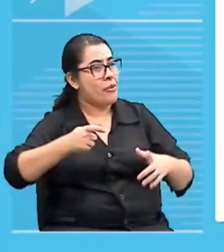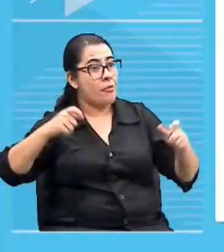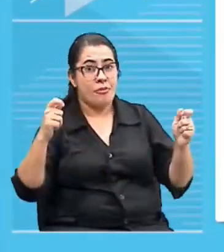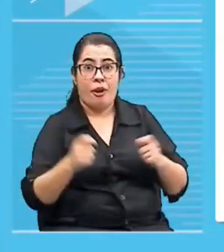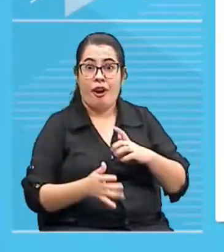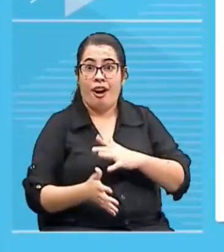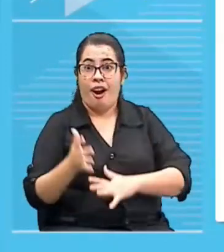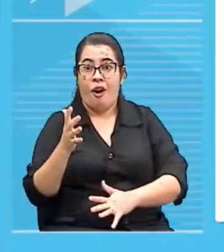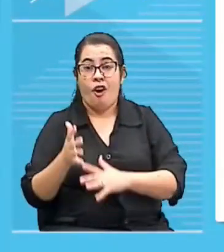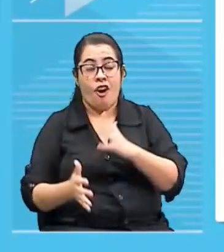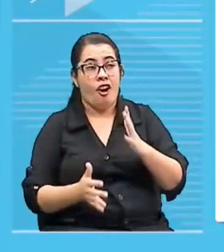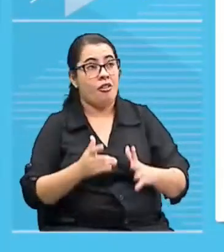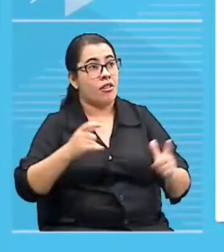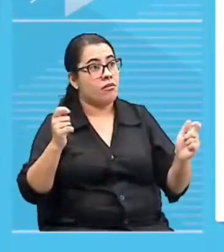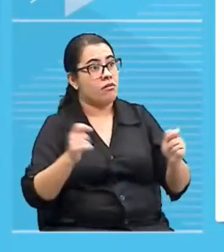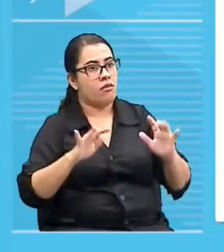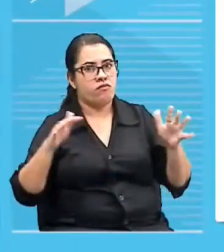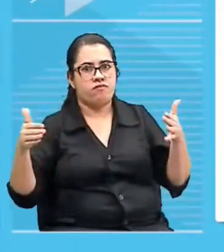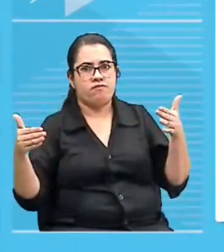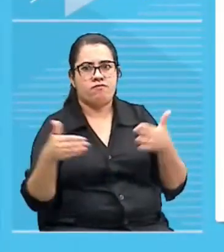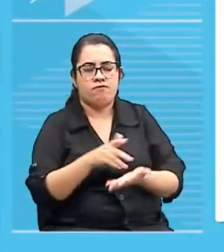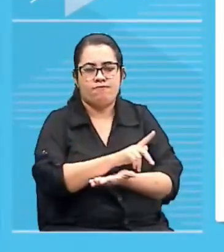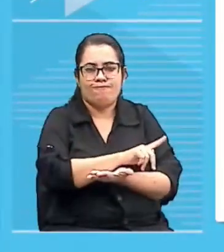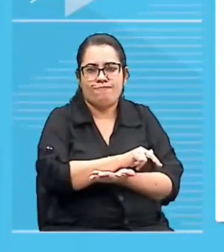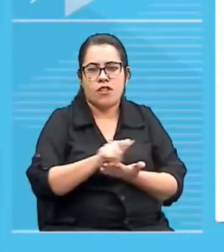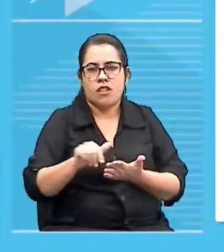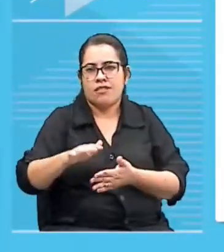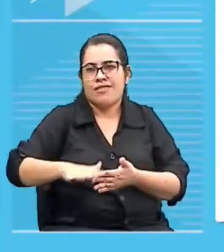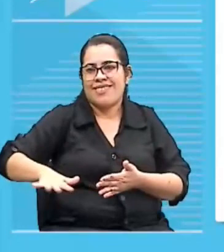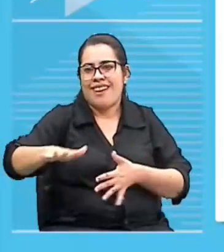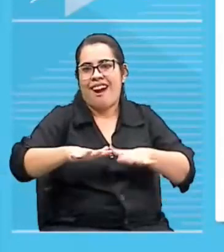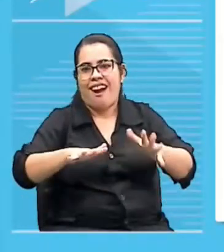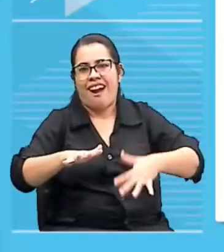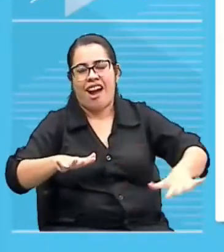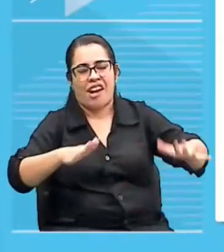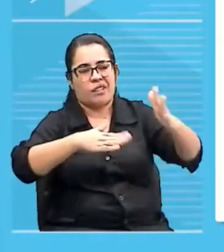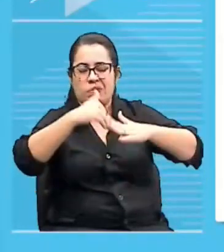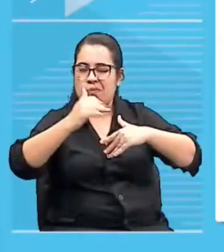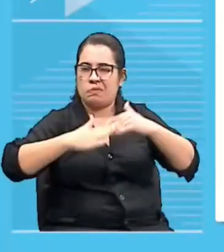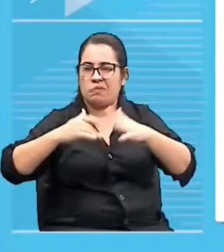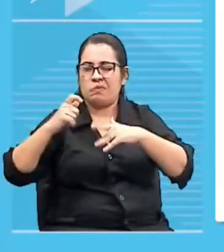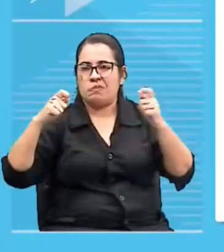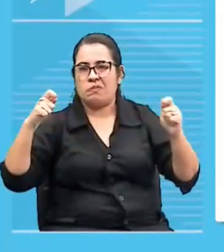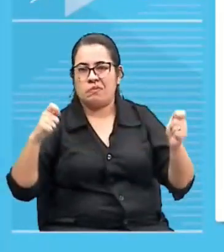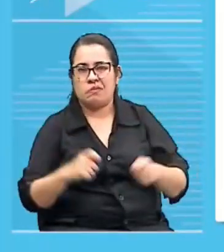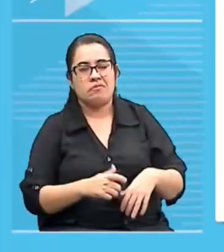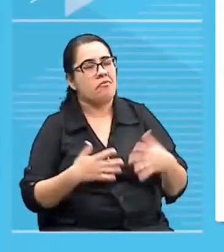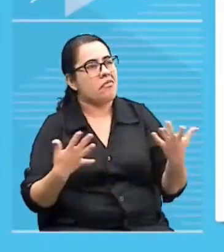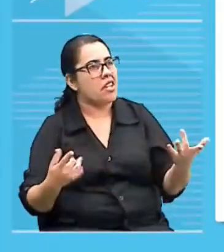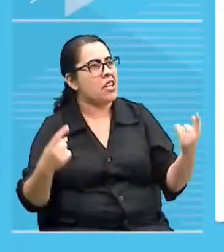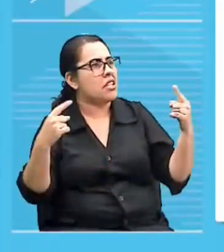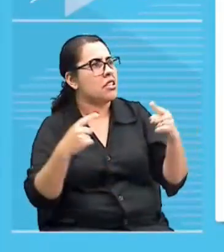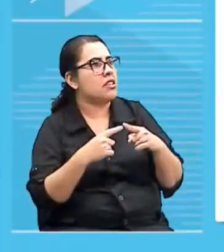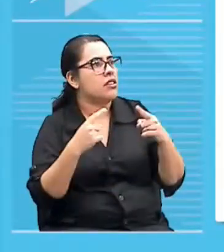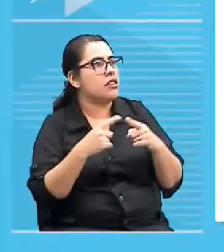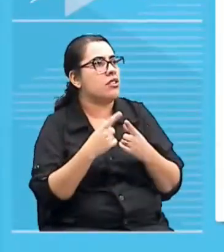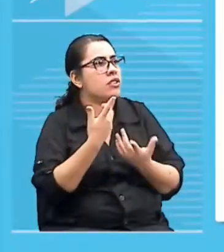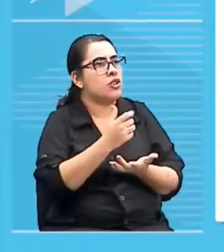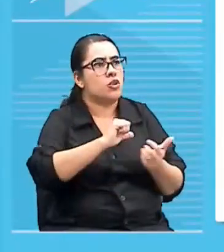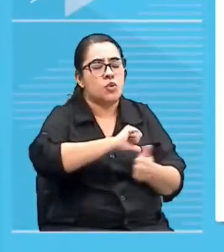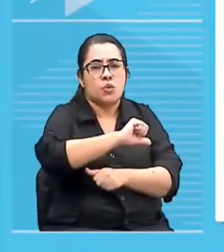da robótica voltada para outras áreas profissionais. Isso daqui, pessoal, vai trazer uma